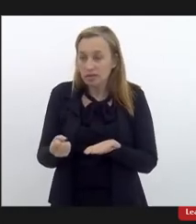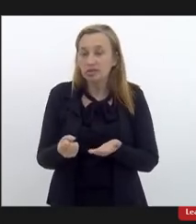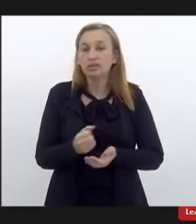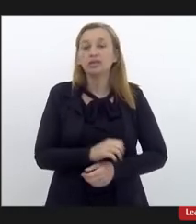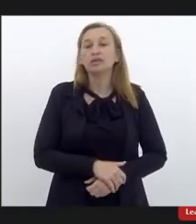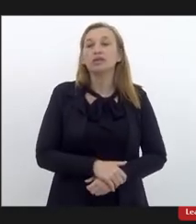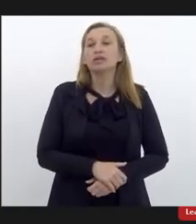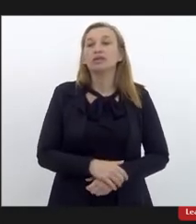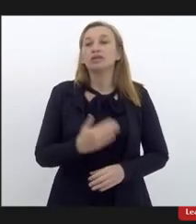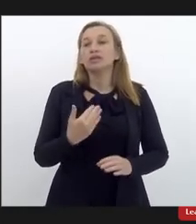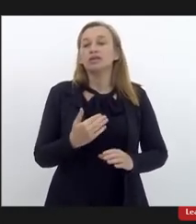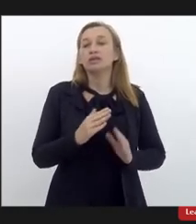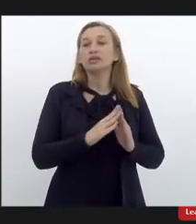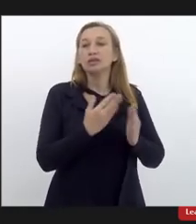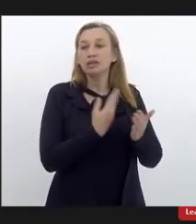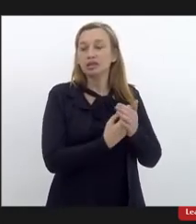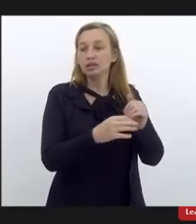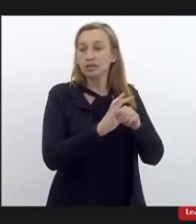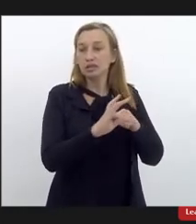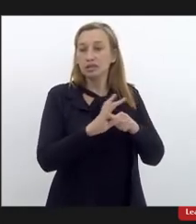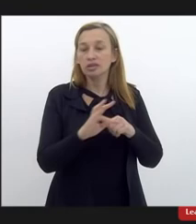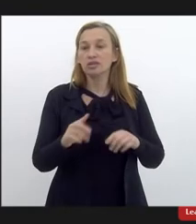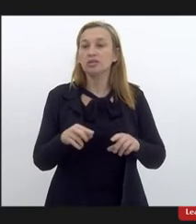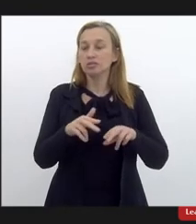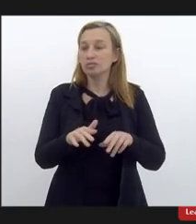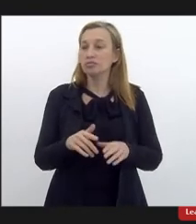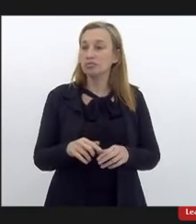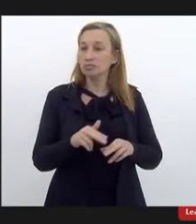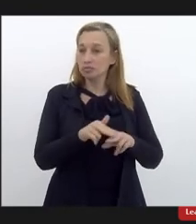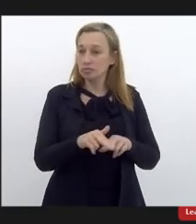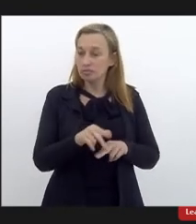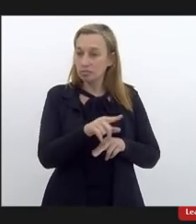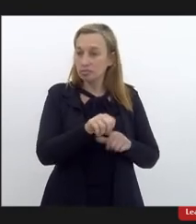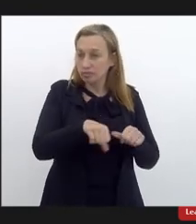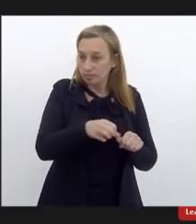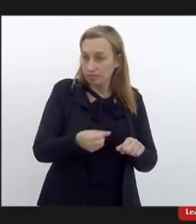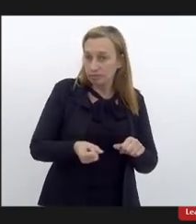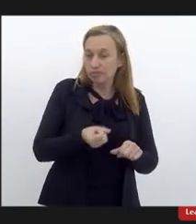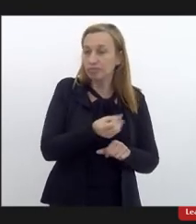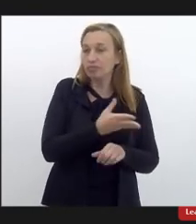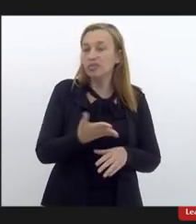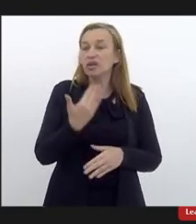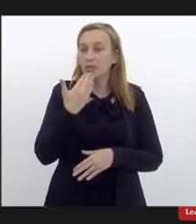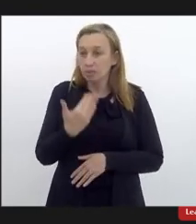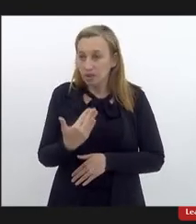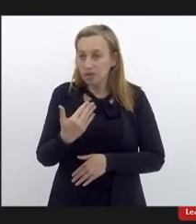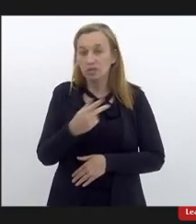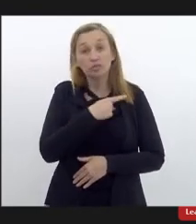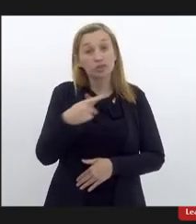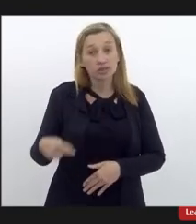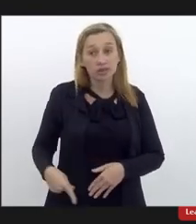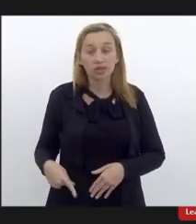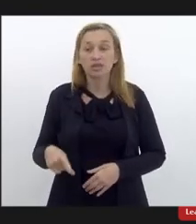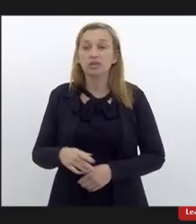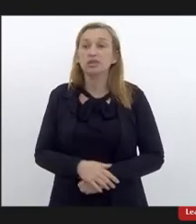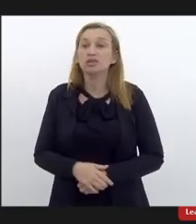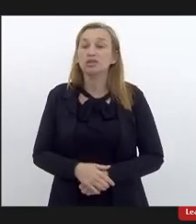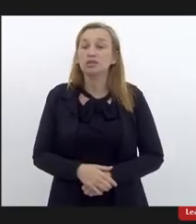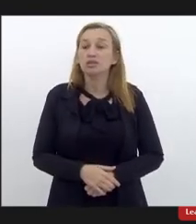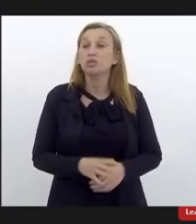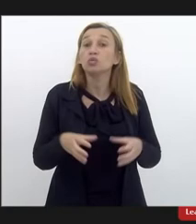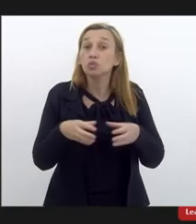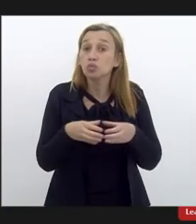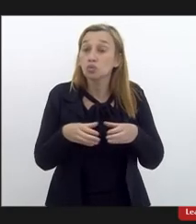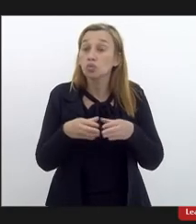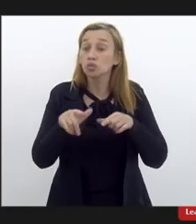para a FireTech, e por conta desse processo de renovação, inclusive a gente queria sugerir aqui ao presidente que a gente tivesse um grupo